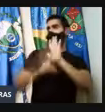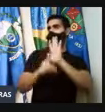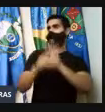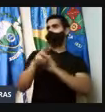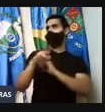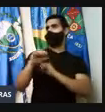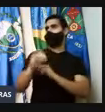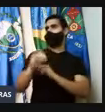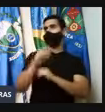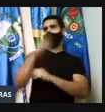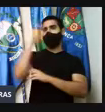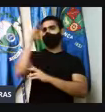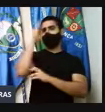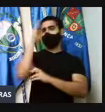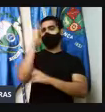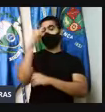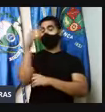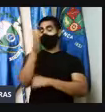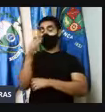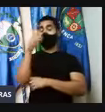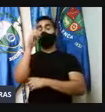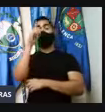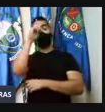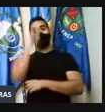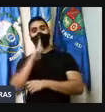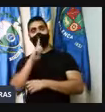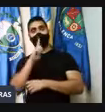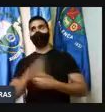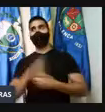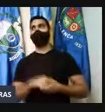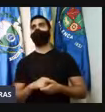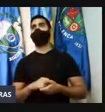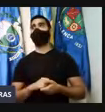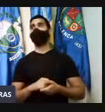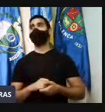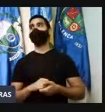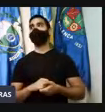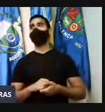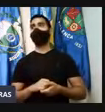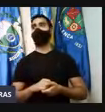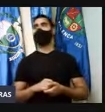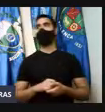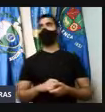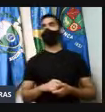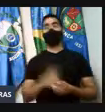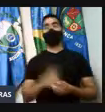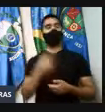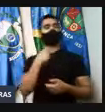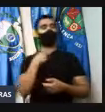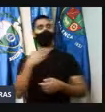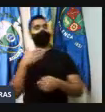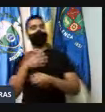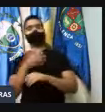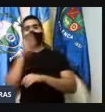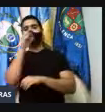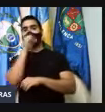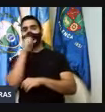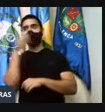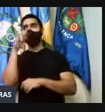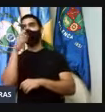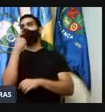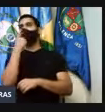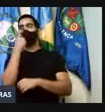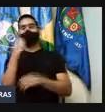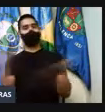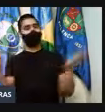decreto da bandeira amarela. Nós temos que fazer tudo para essa bandeira não chegar à laranja e não chegar à vermelha, porque quando chega a bandeira vermelha se fecha